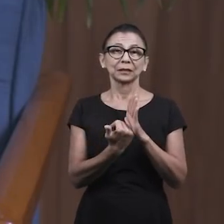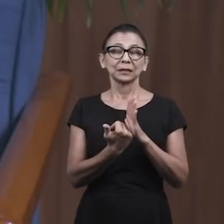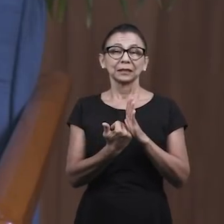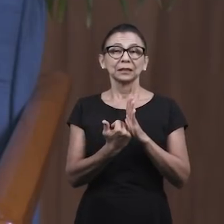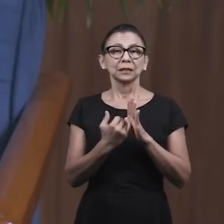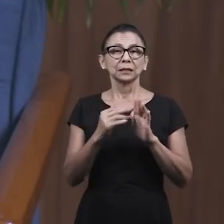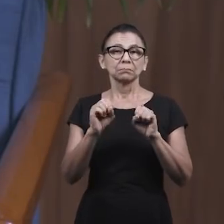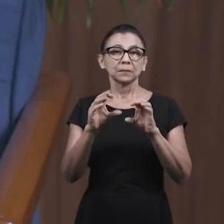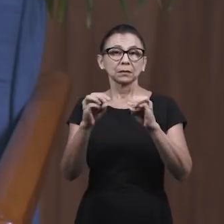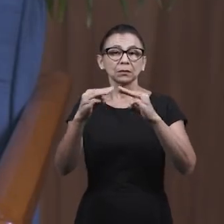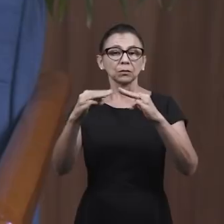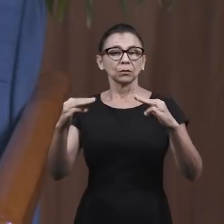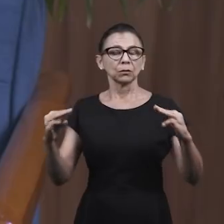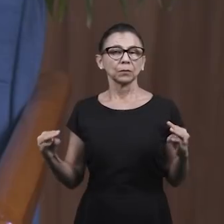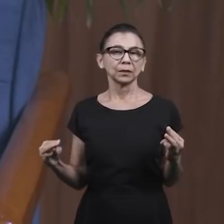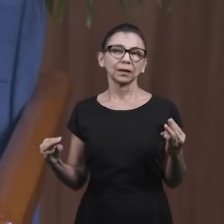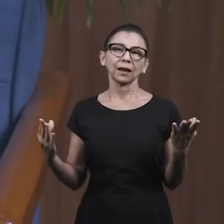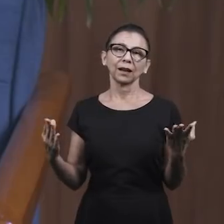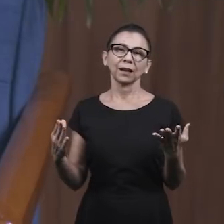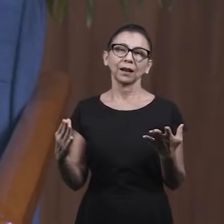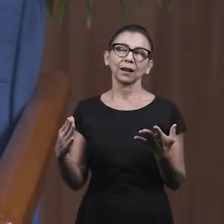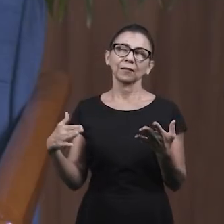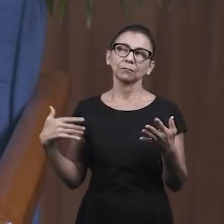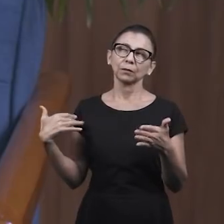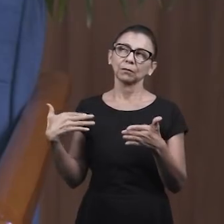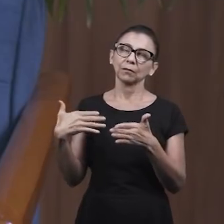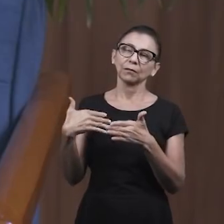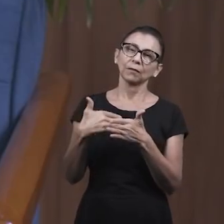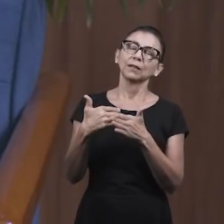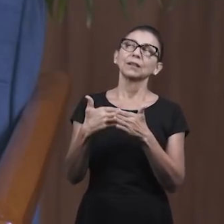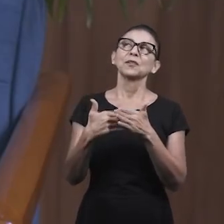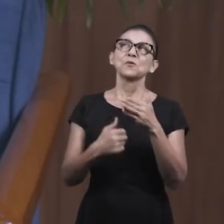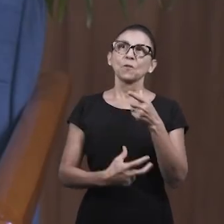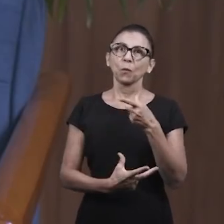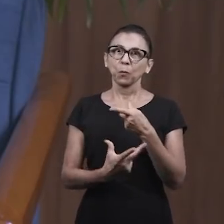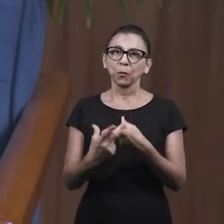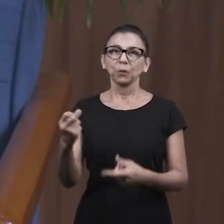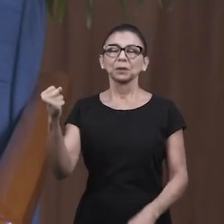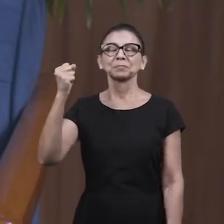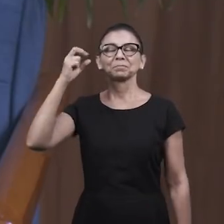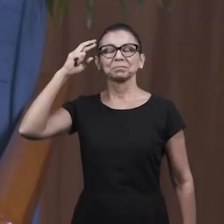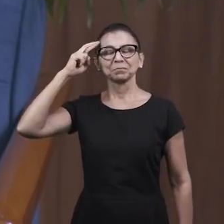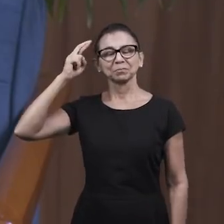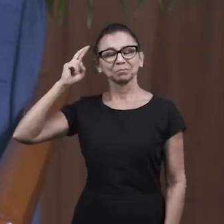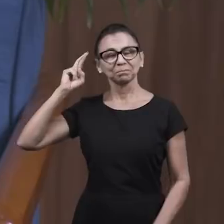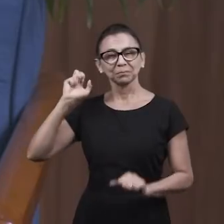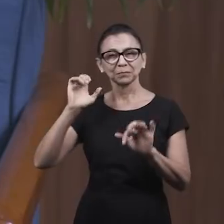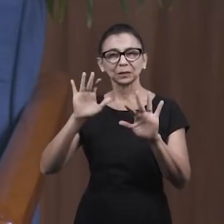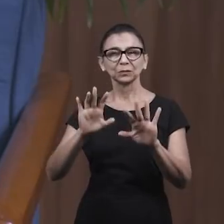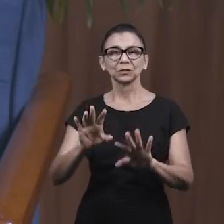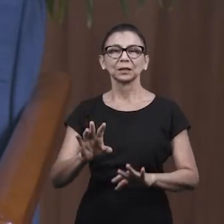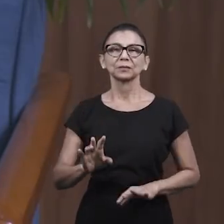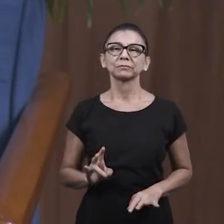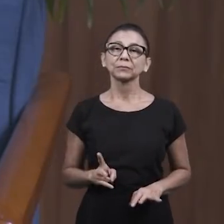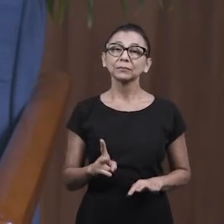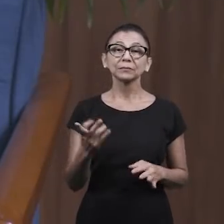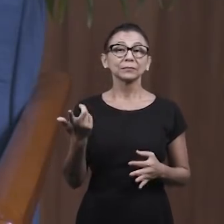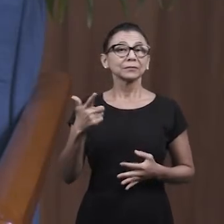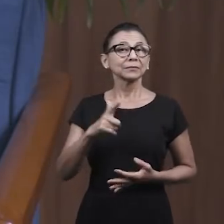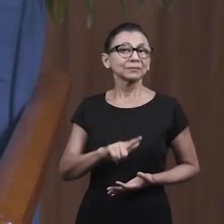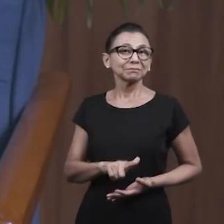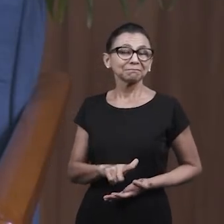adolescentes, a professora Rúbia Barreto, dentro do tema Jesus, o Mistério Revelado, vai falar sobre a experiência dos discípulos quando Jesus